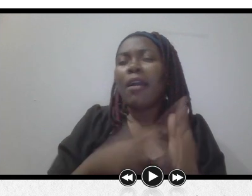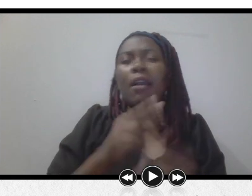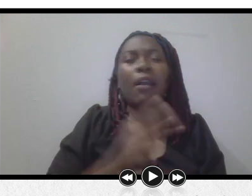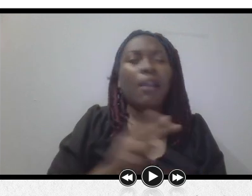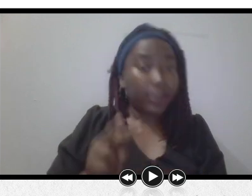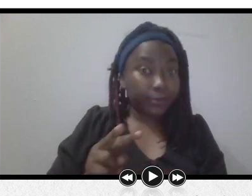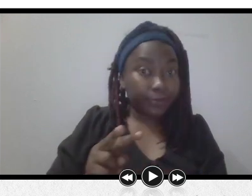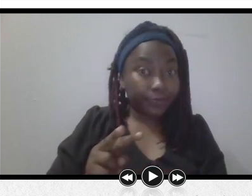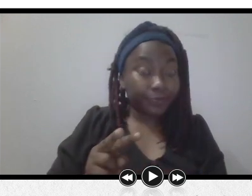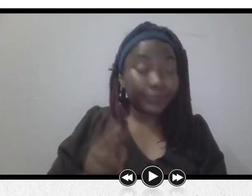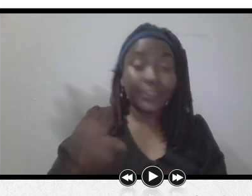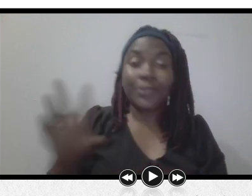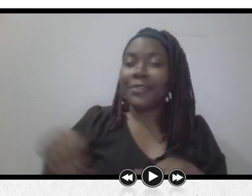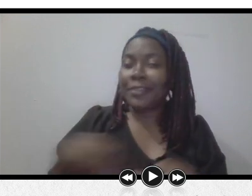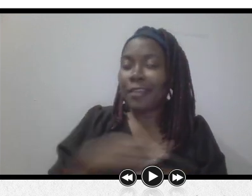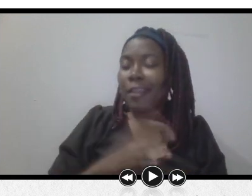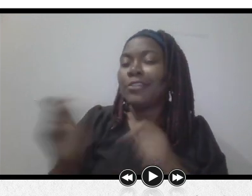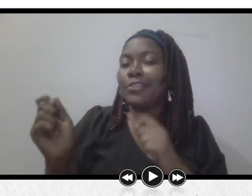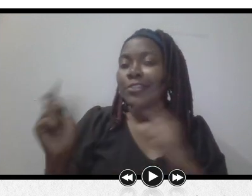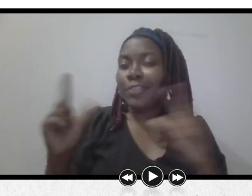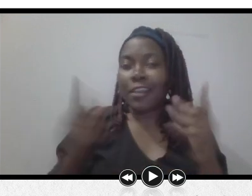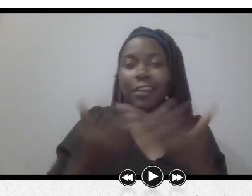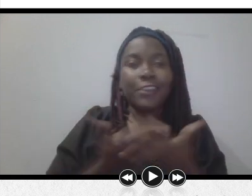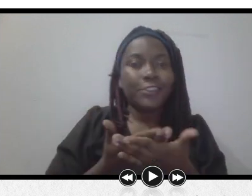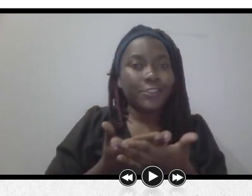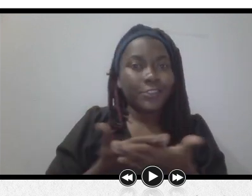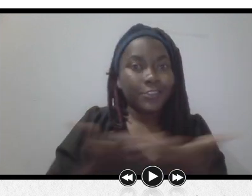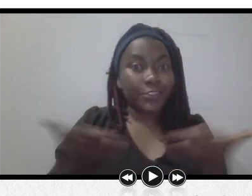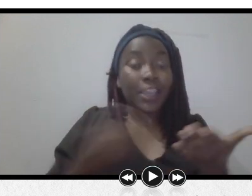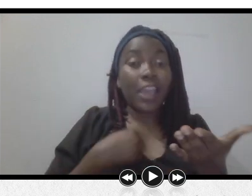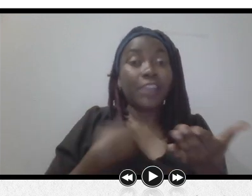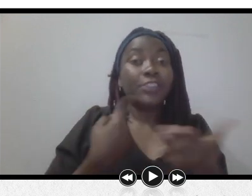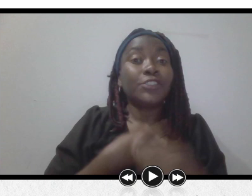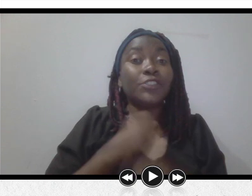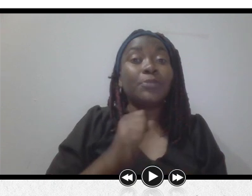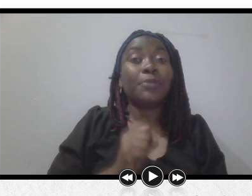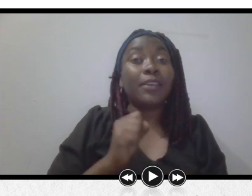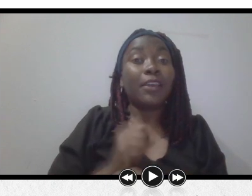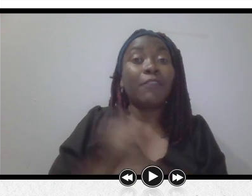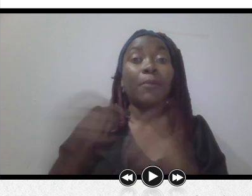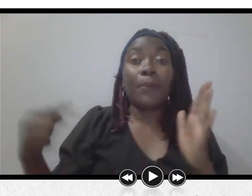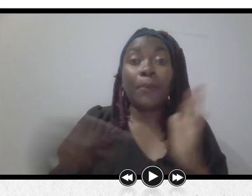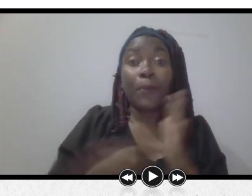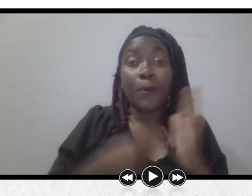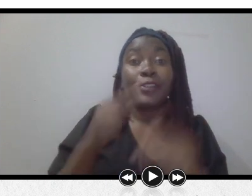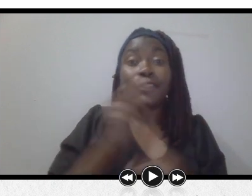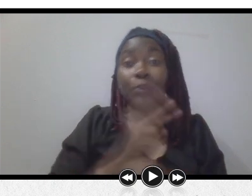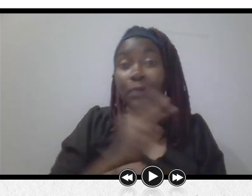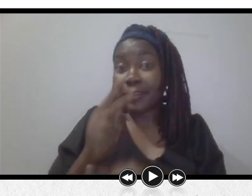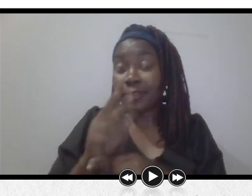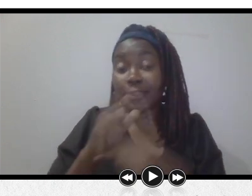saneamento básico? E eu trago aqui no slide para as senhoras e para os senhores, né, que a gente esperava, né, o propósito dessa regulação do saneamento